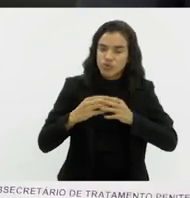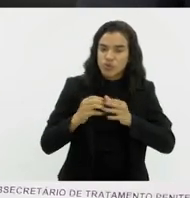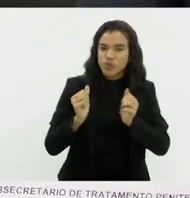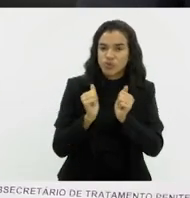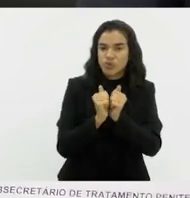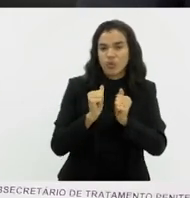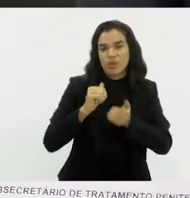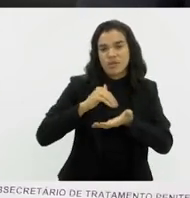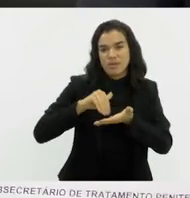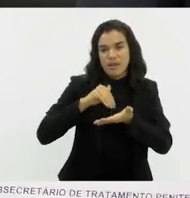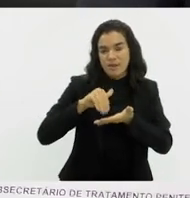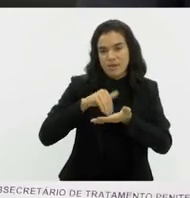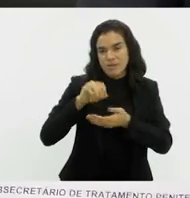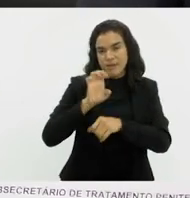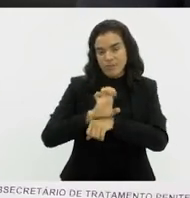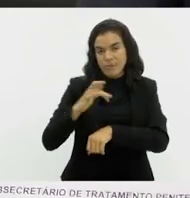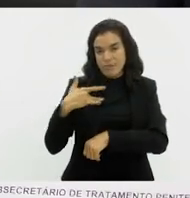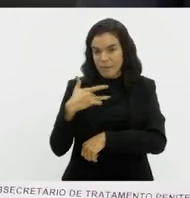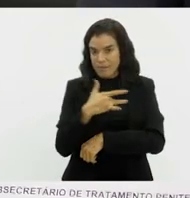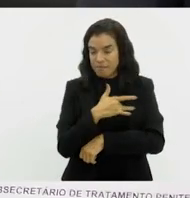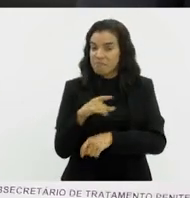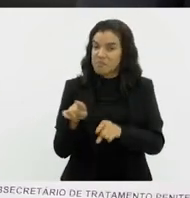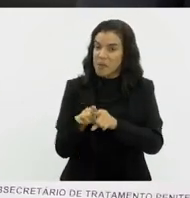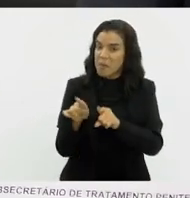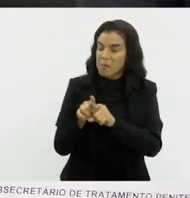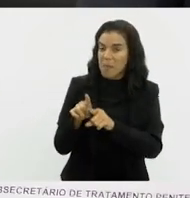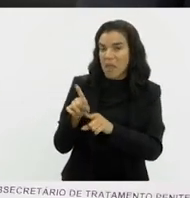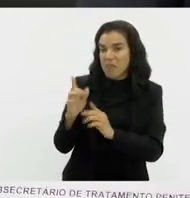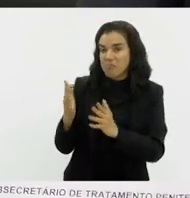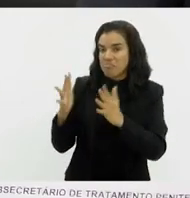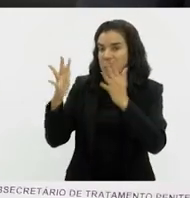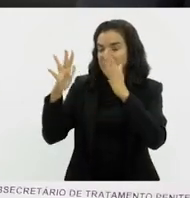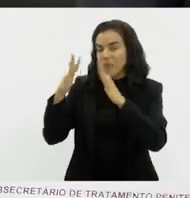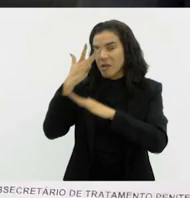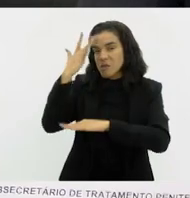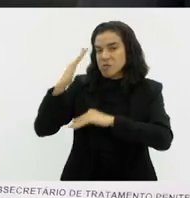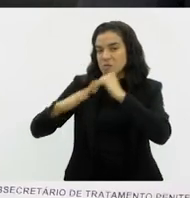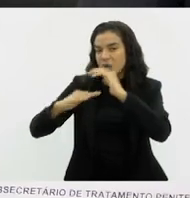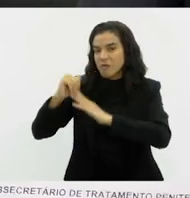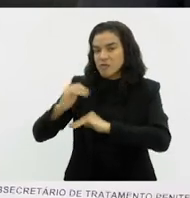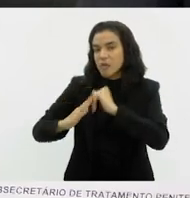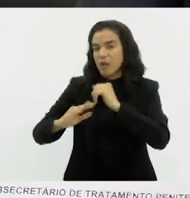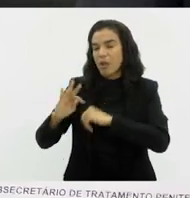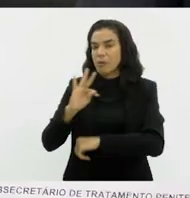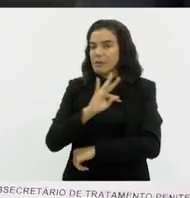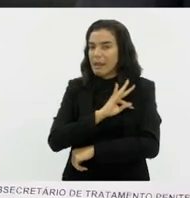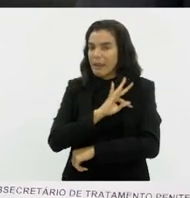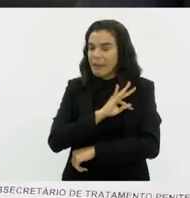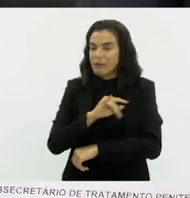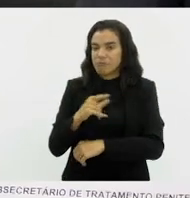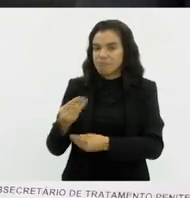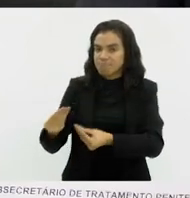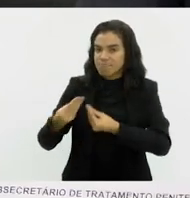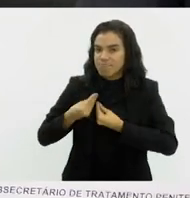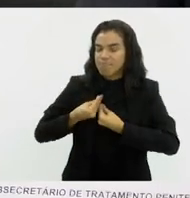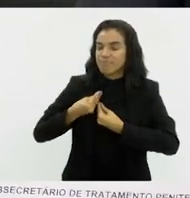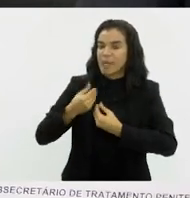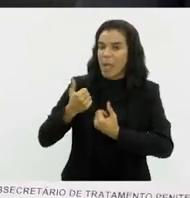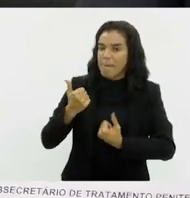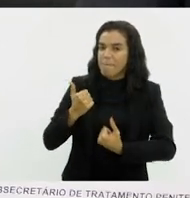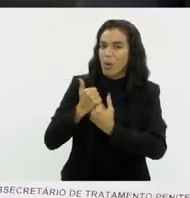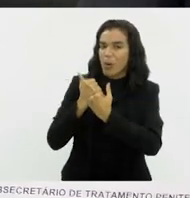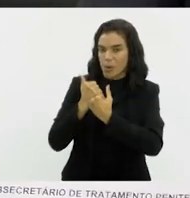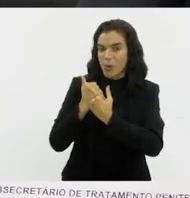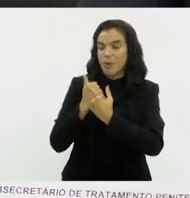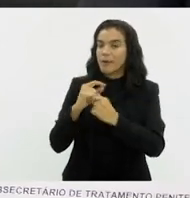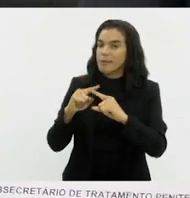Estadual de Saúde. Reconheço o trabalho dos técnicos, esses são as pessoas que nos orientam, nos dão todo o apoio, mas